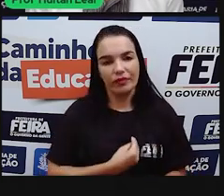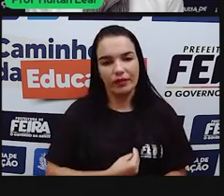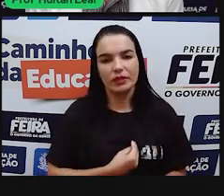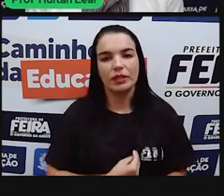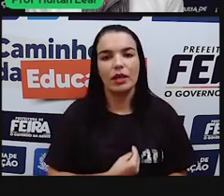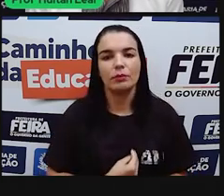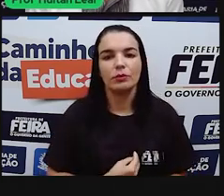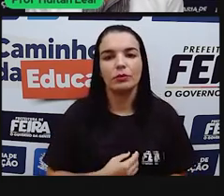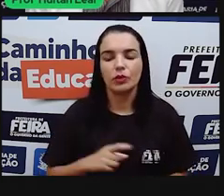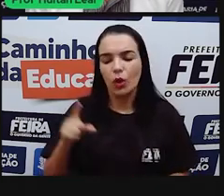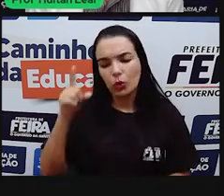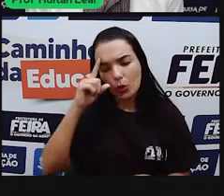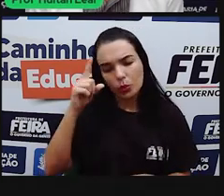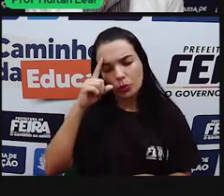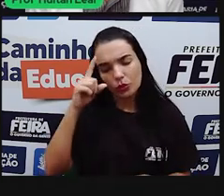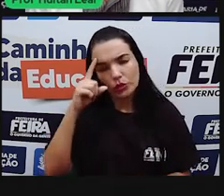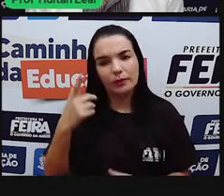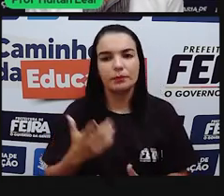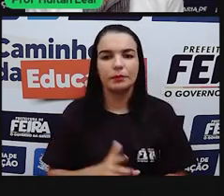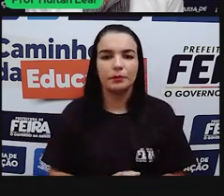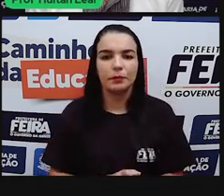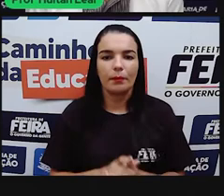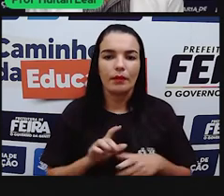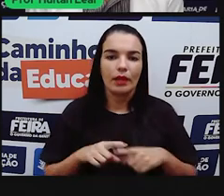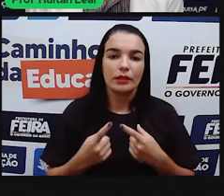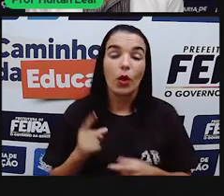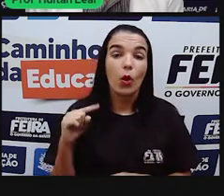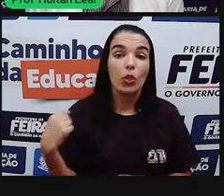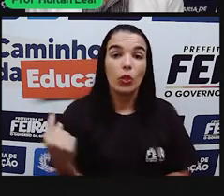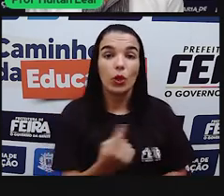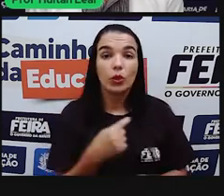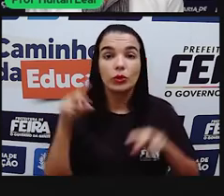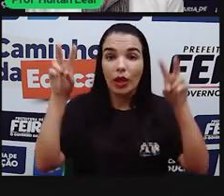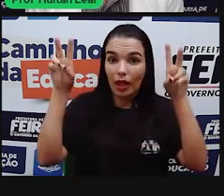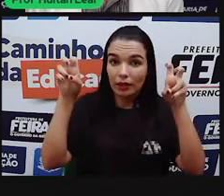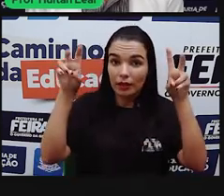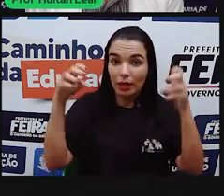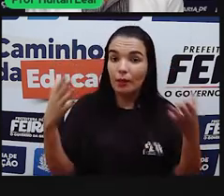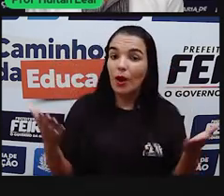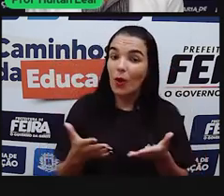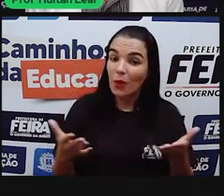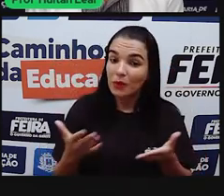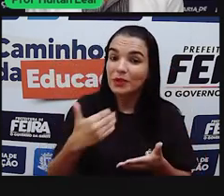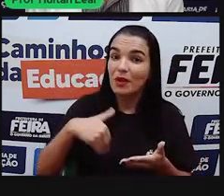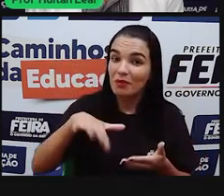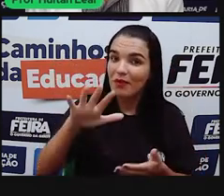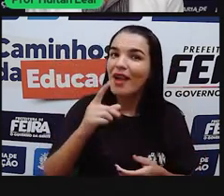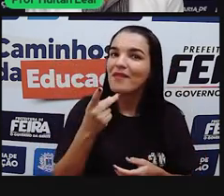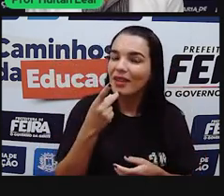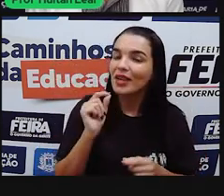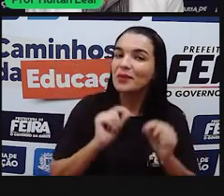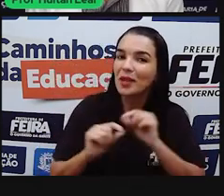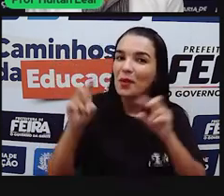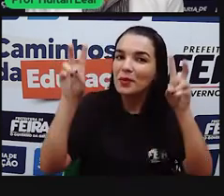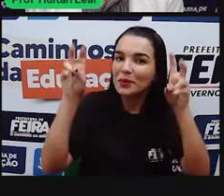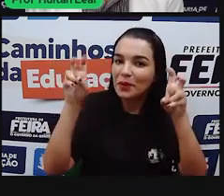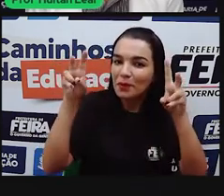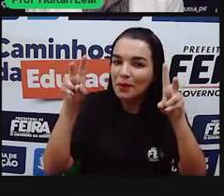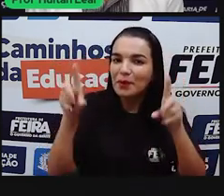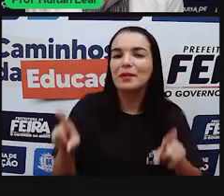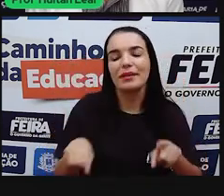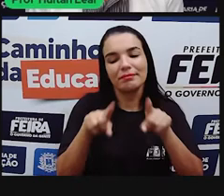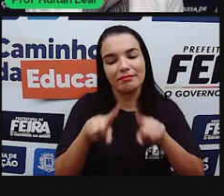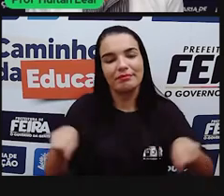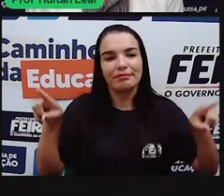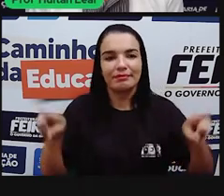Vivenciamos isso no nosso dia a dia. Então, o nosso tema hoje vai tocar um pouco nisso,